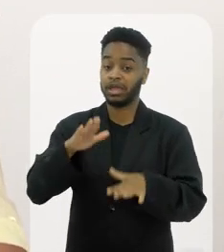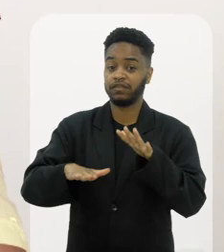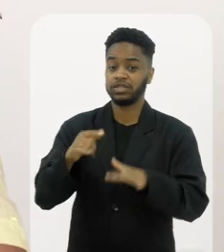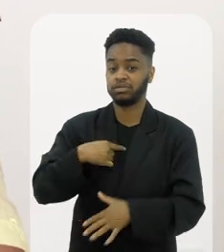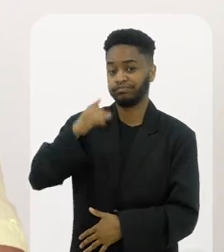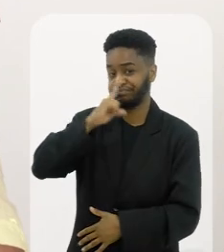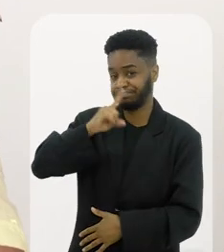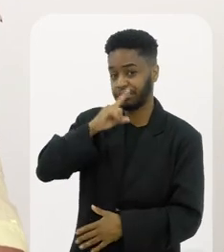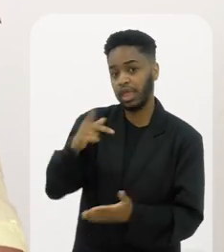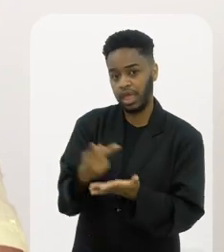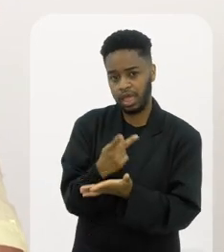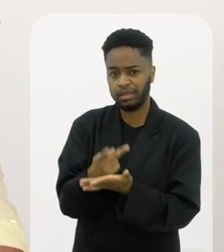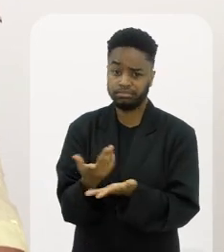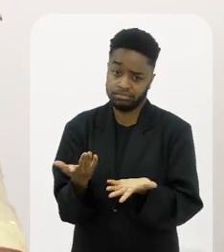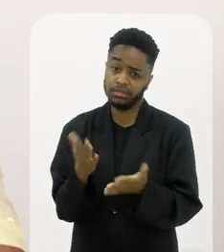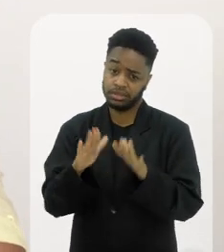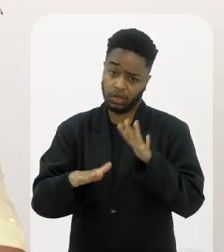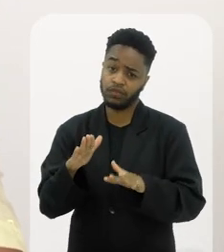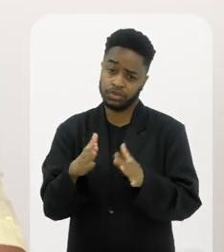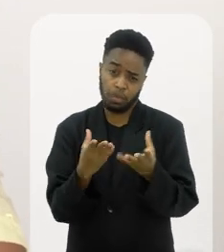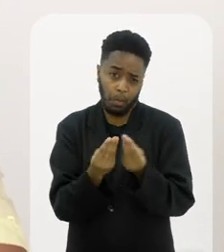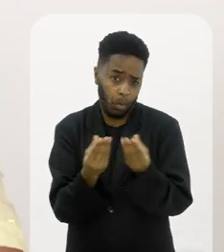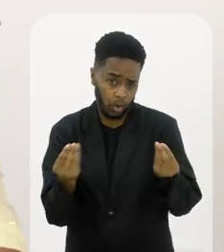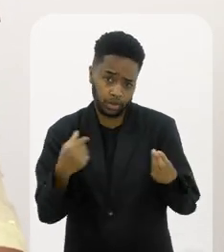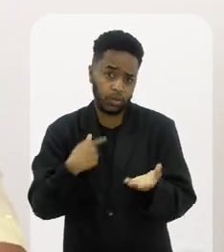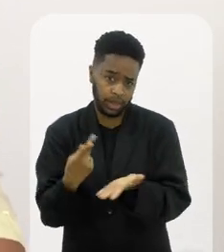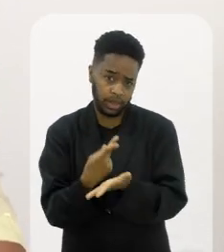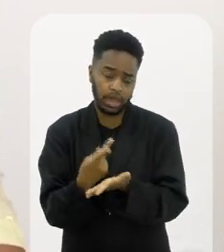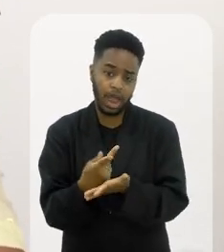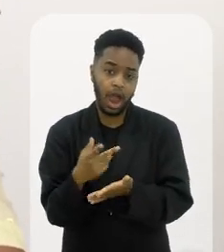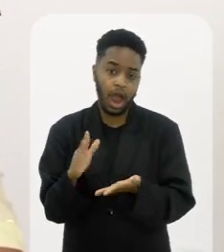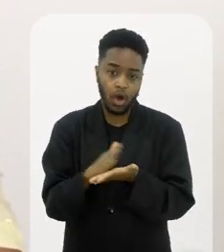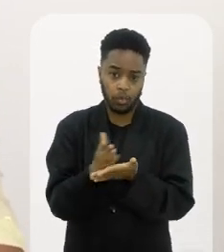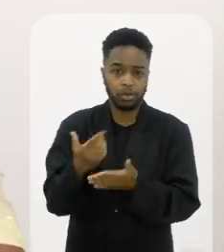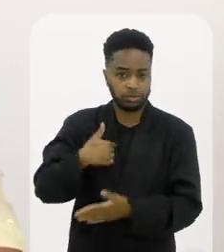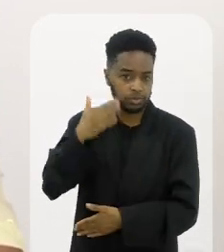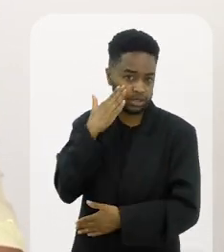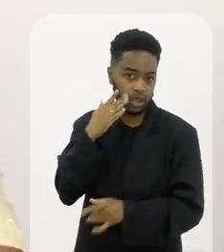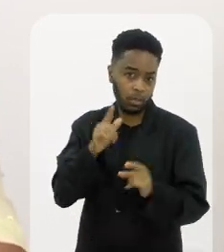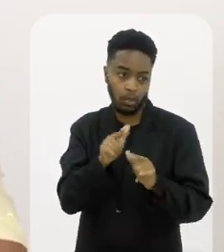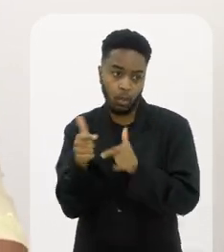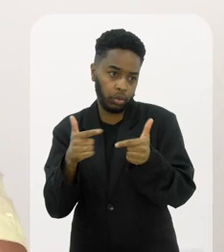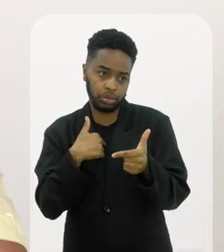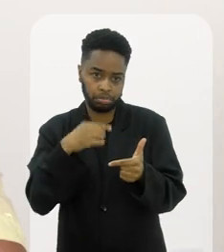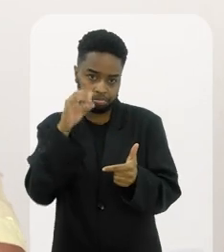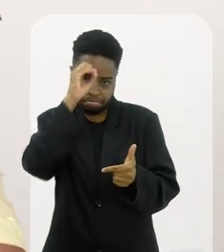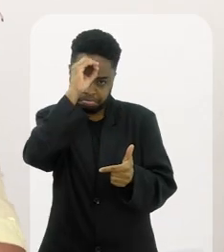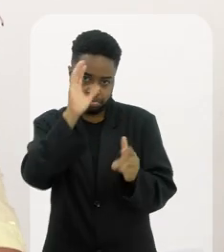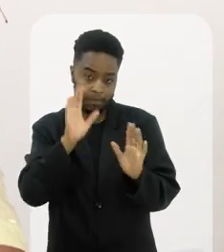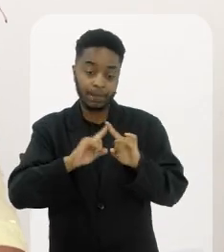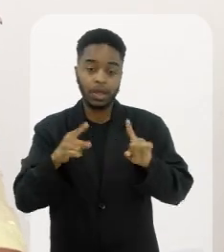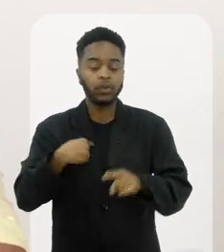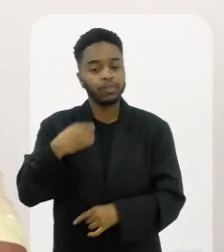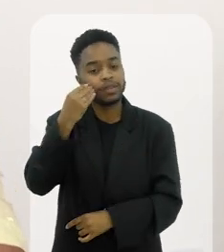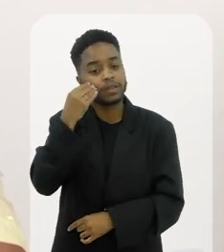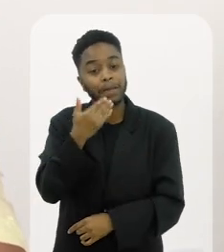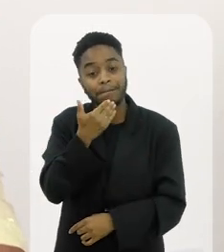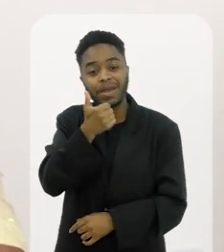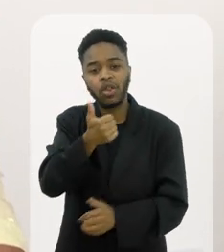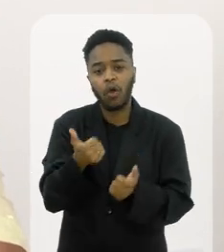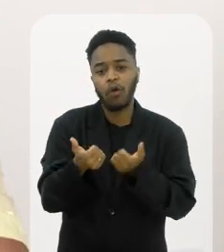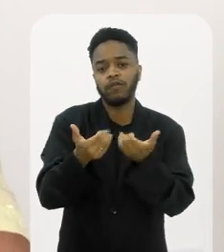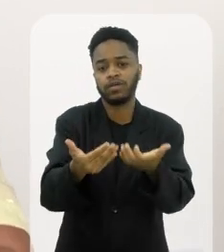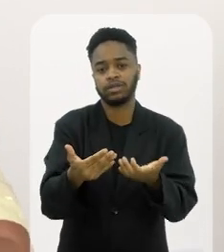Então, mesmo nas vezes em que eu errei, devo ter errado muitas, algumas eu tenho consciência, outras não, mas eu estava tentando fazer o meu